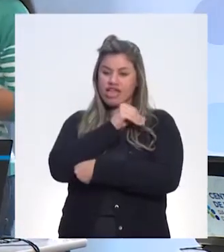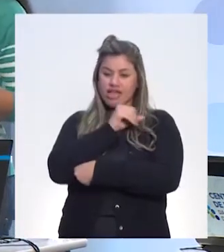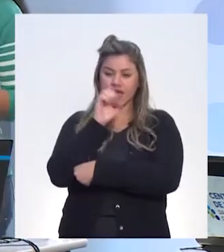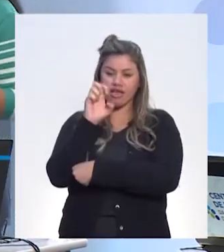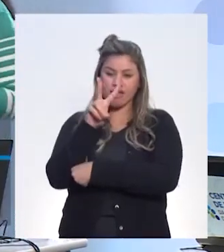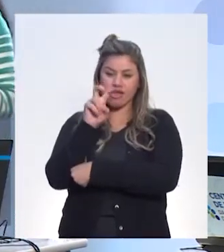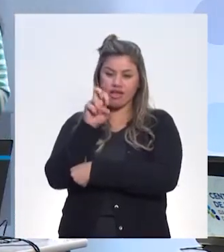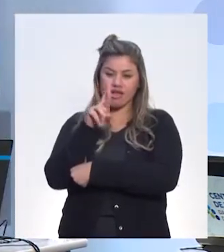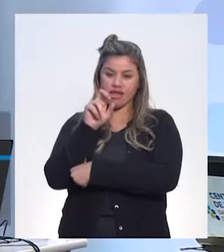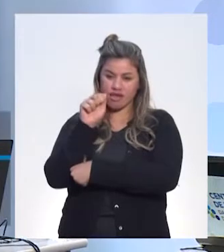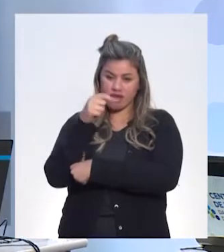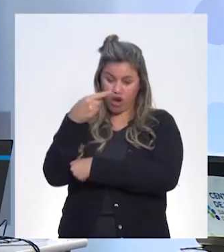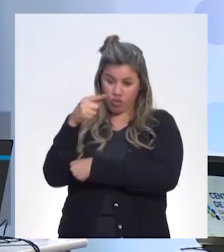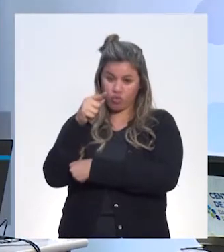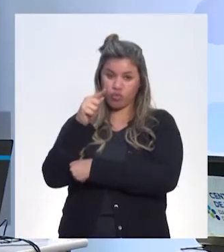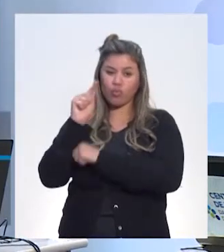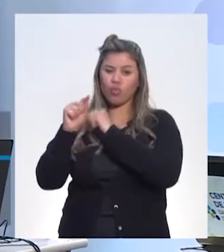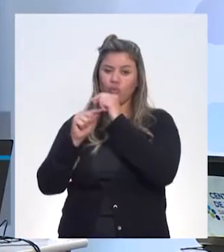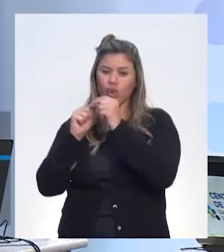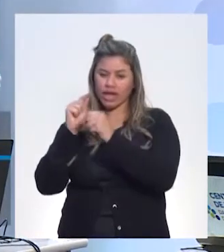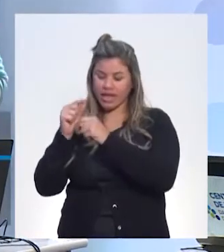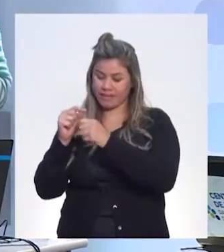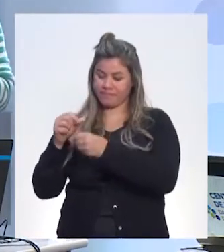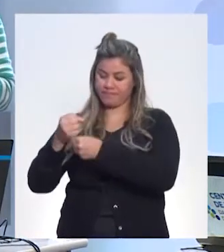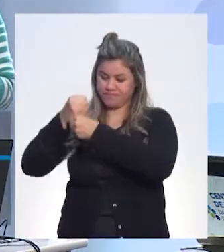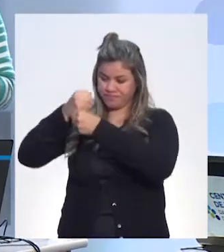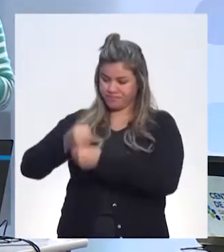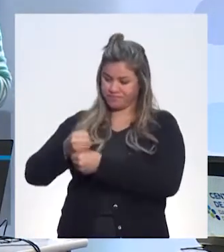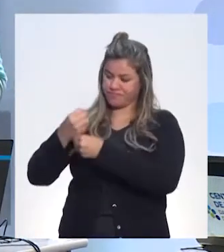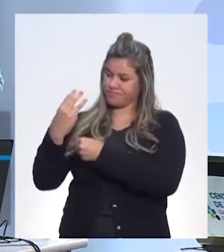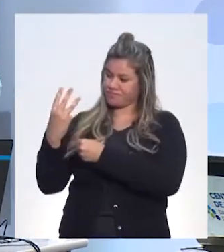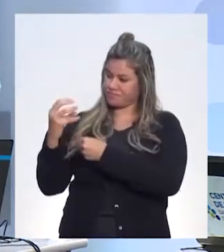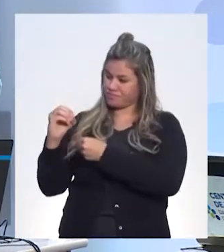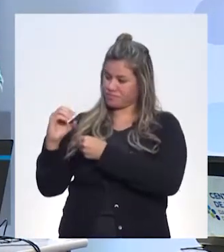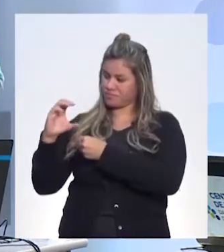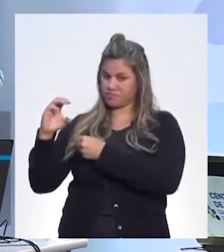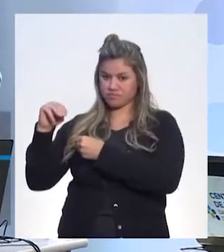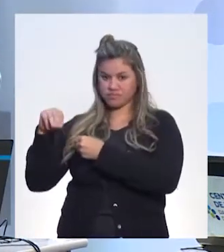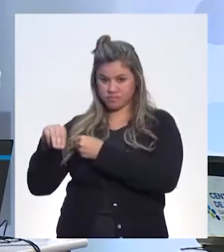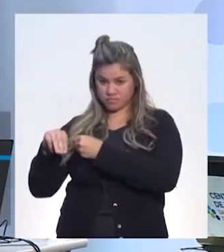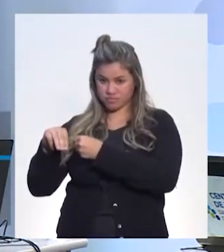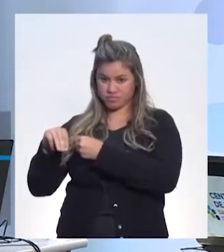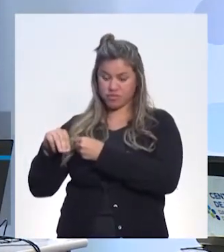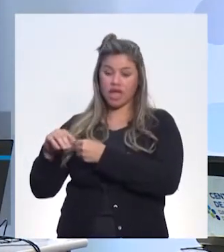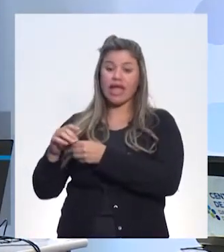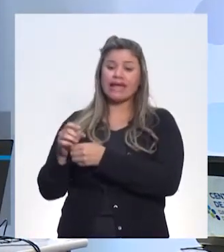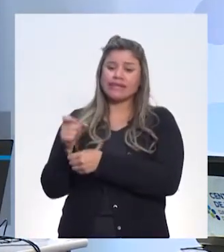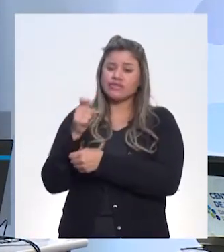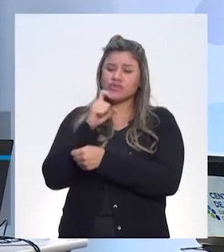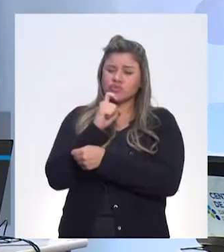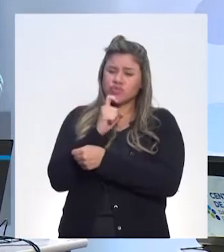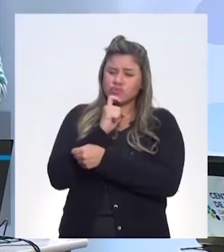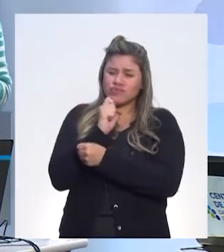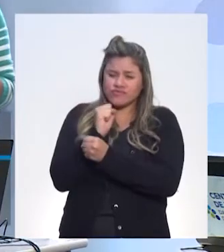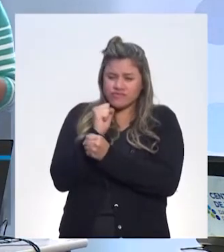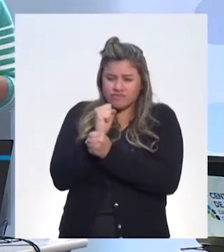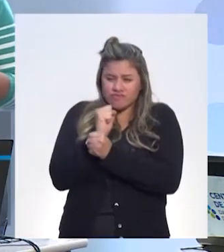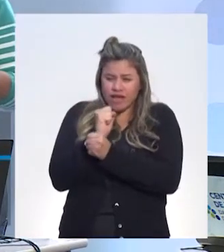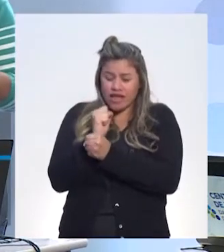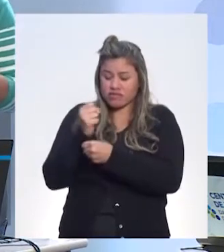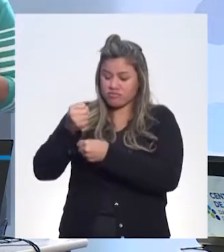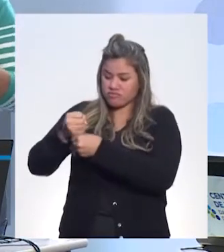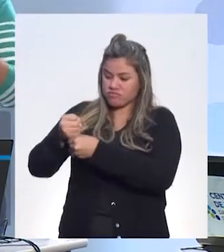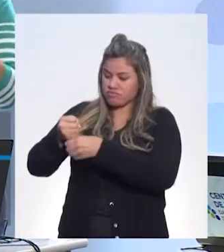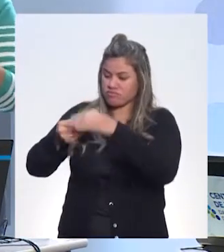medida era de 30 centímetros e ela mediu no solstício de inverno e verificou que